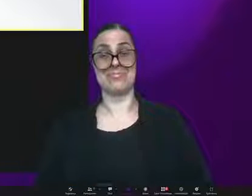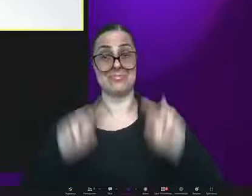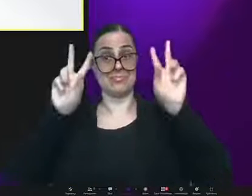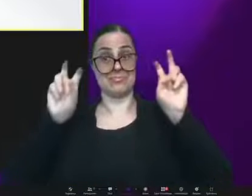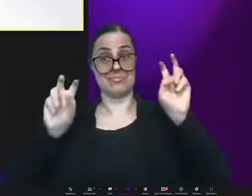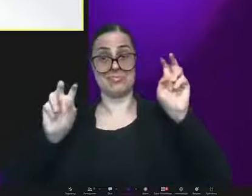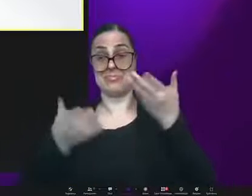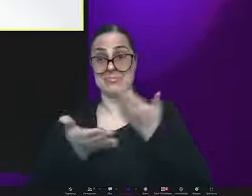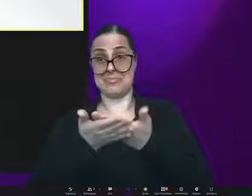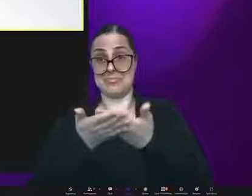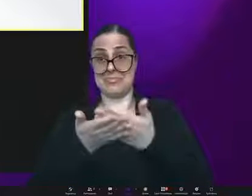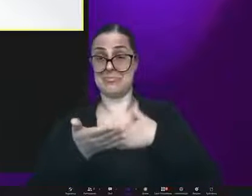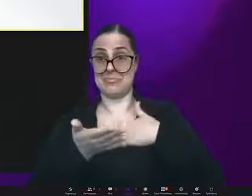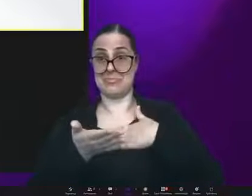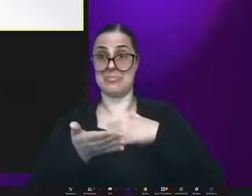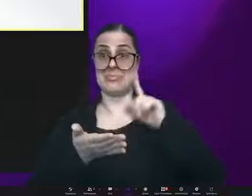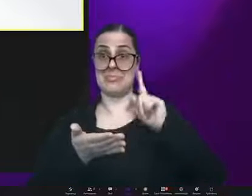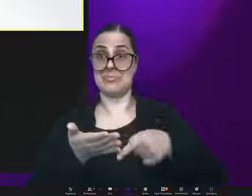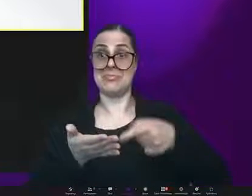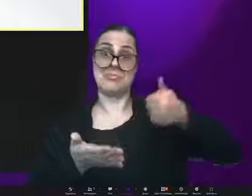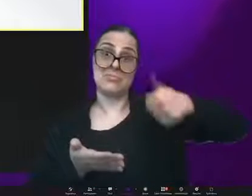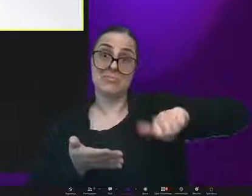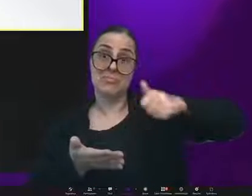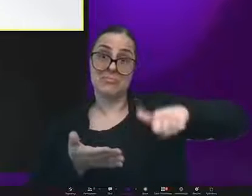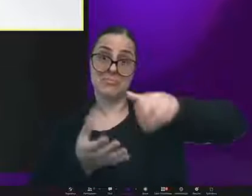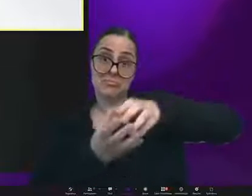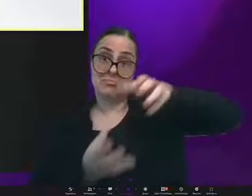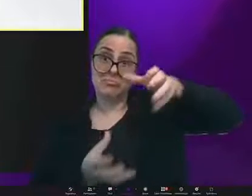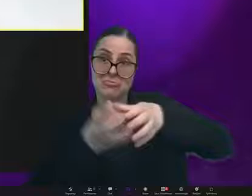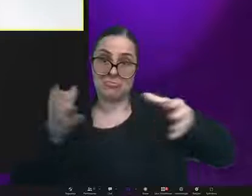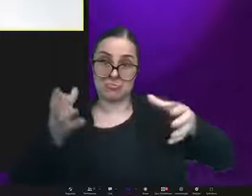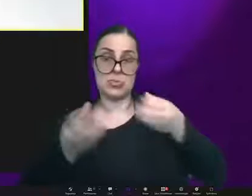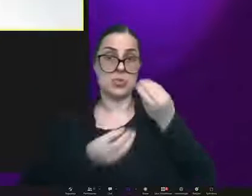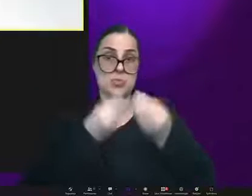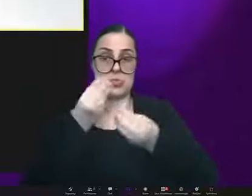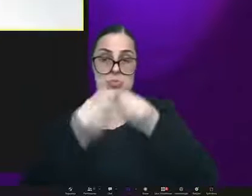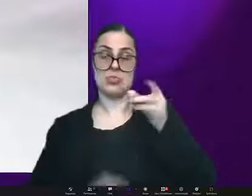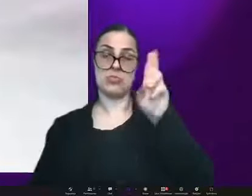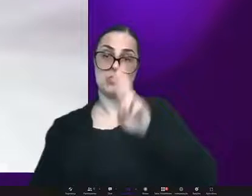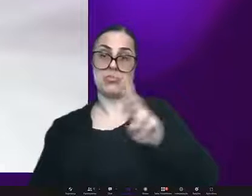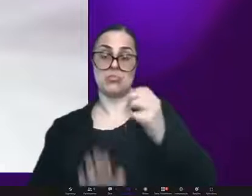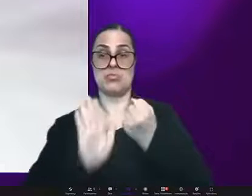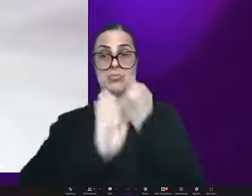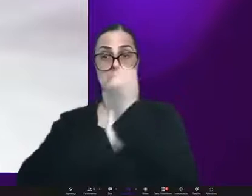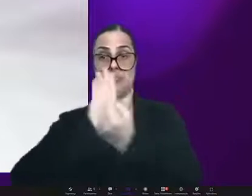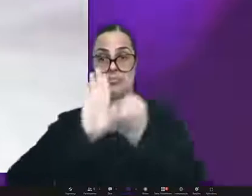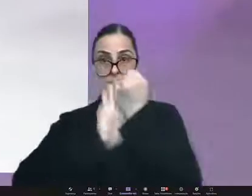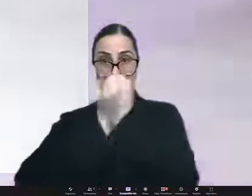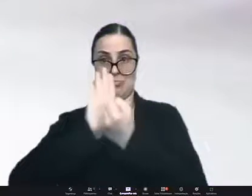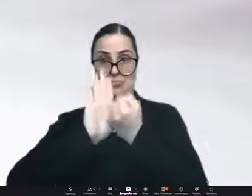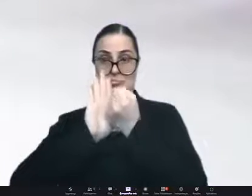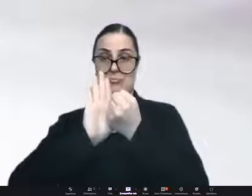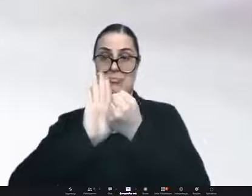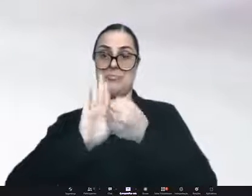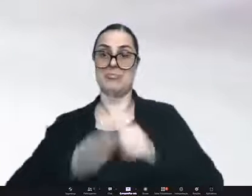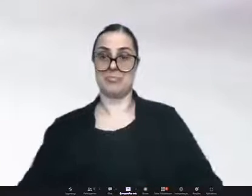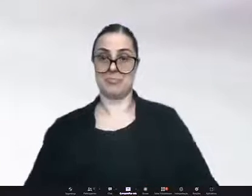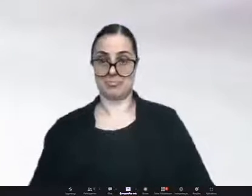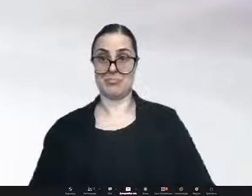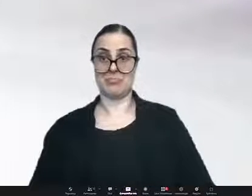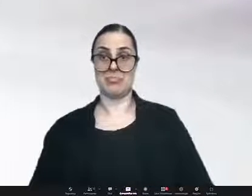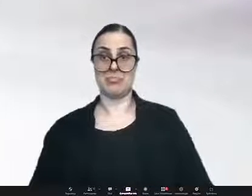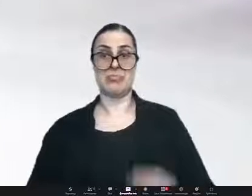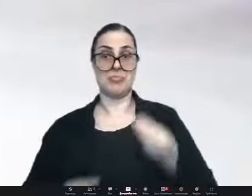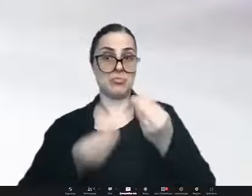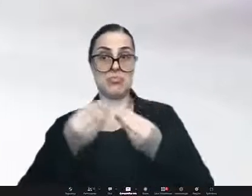é a avaliação volêmica, a utilização do ultrassom point of care. Bem, a reposição de fluidos na terapia